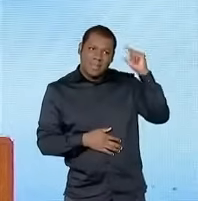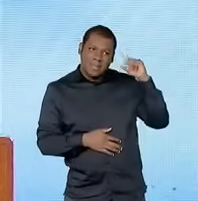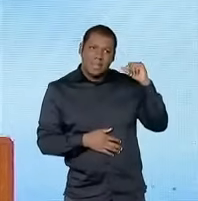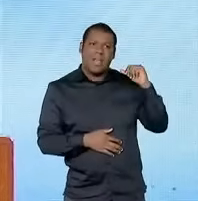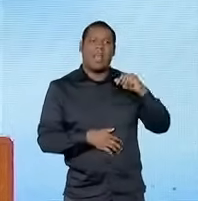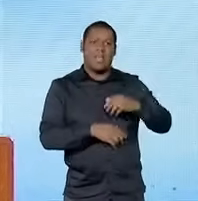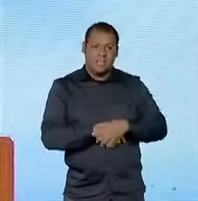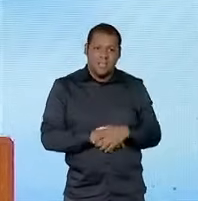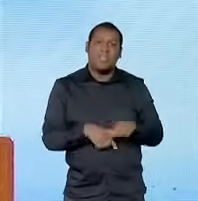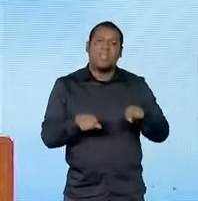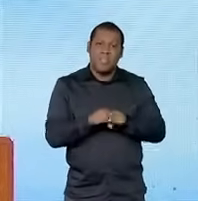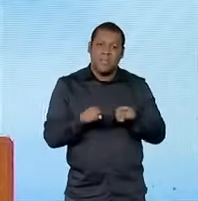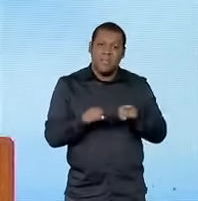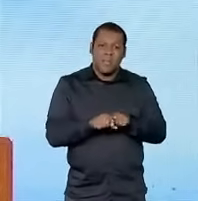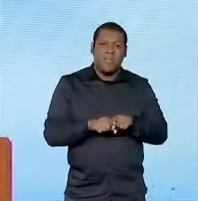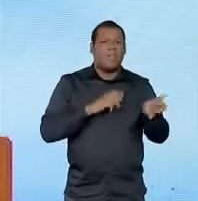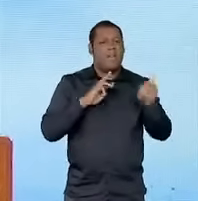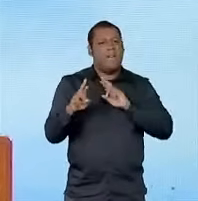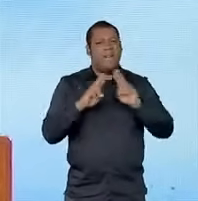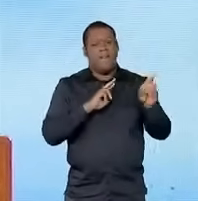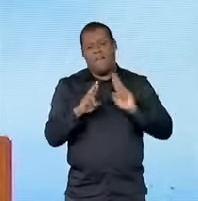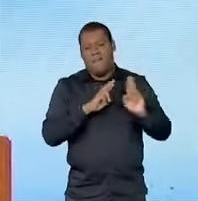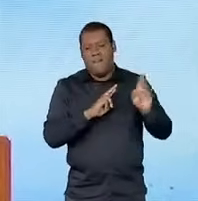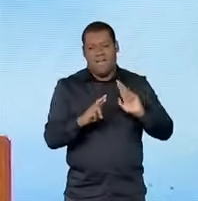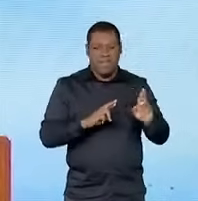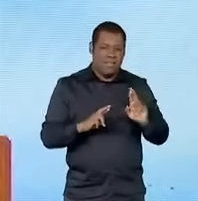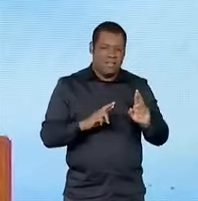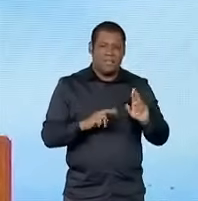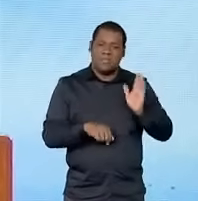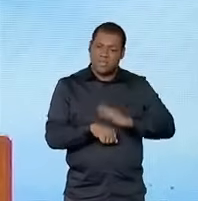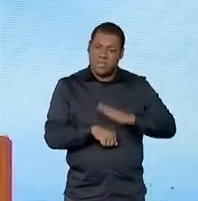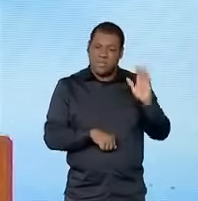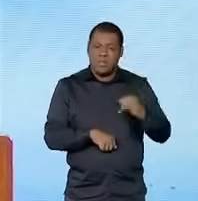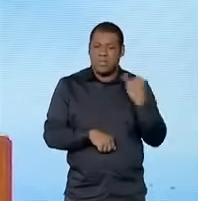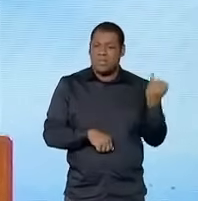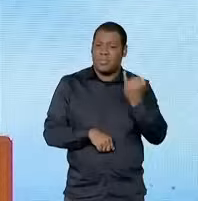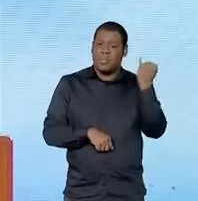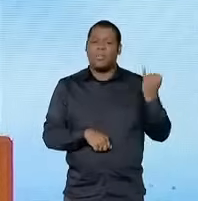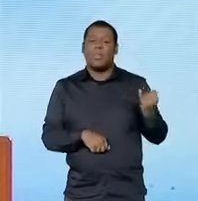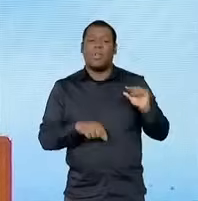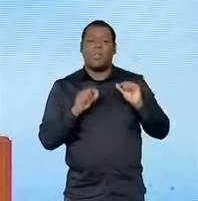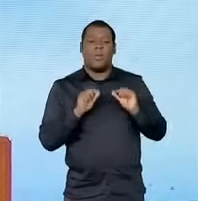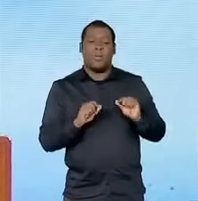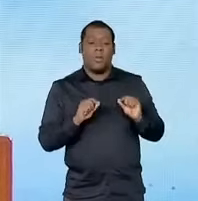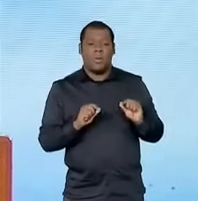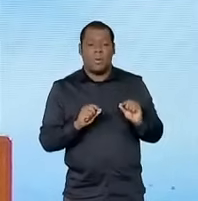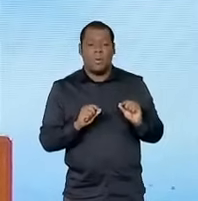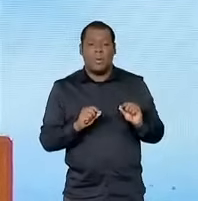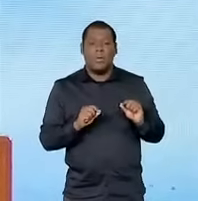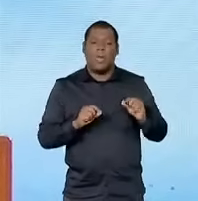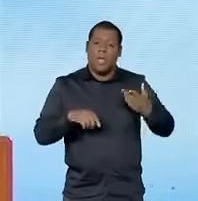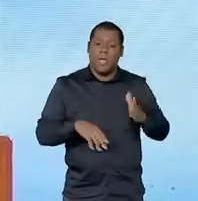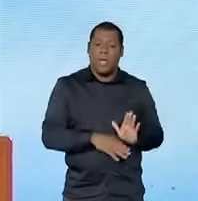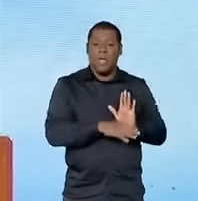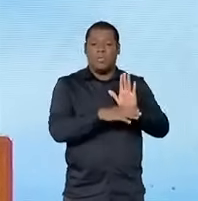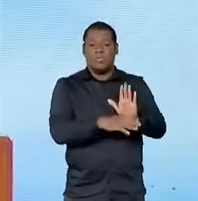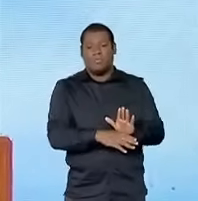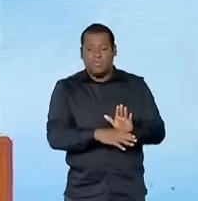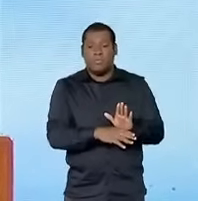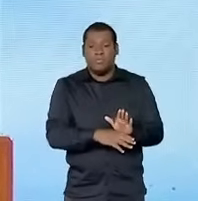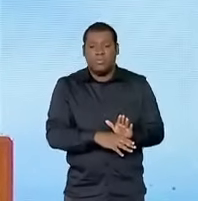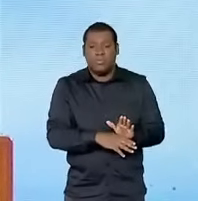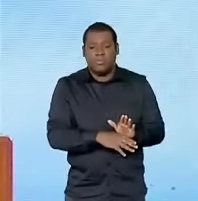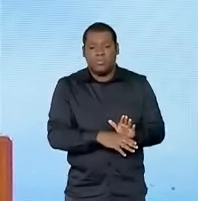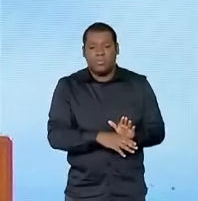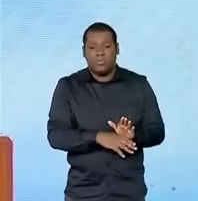fortalecemos os laços efetivos. Mais do que isso, ela é também instrumento movimento de transformação da